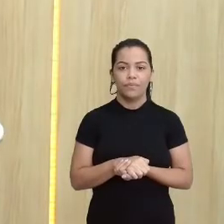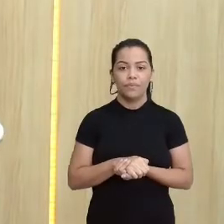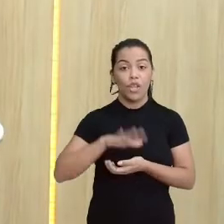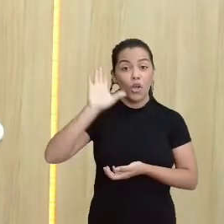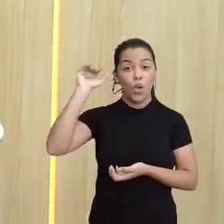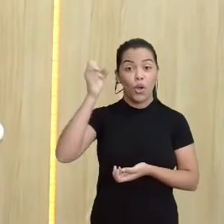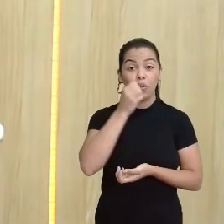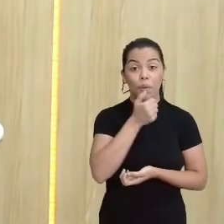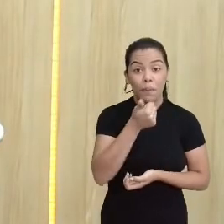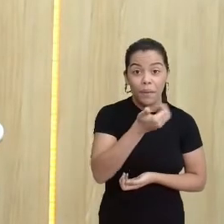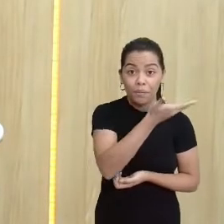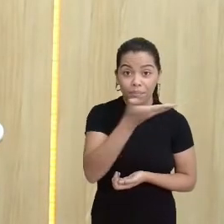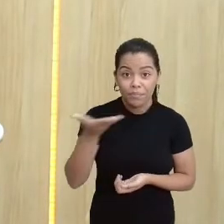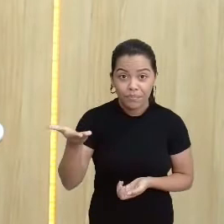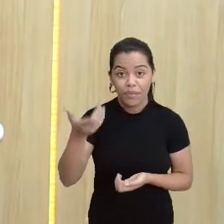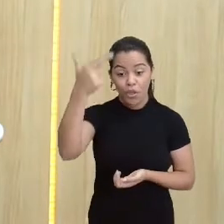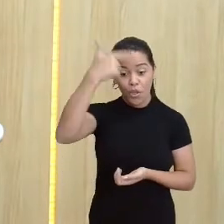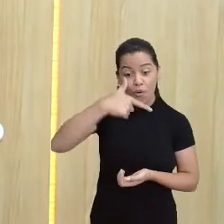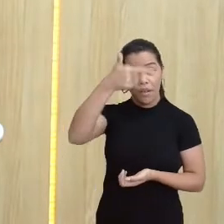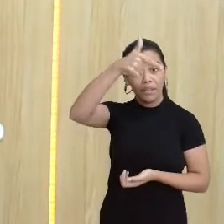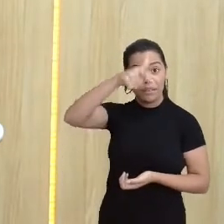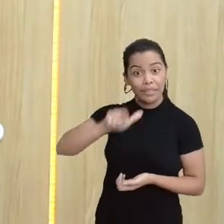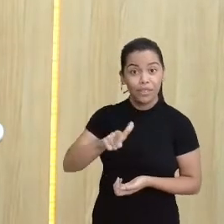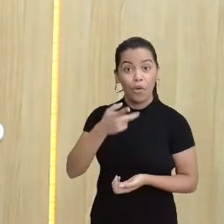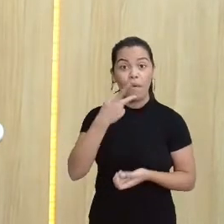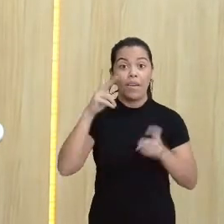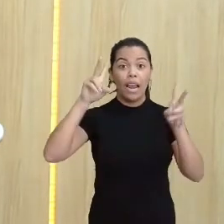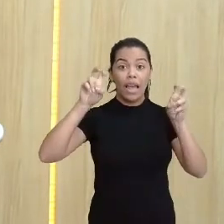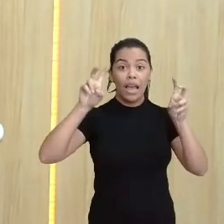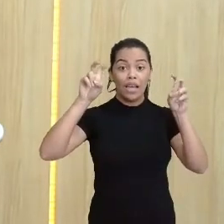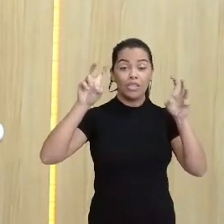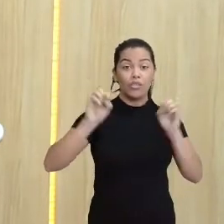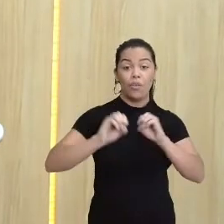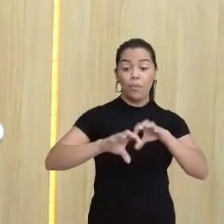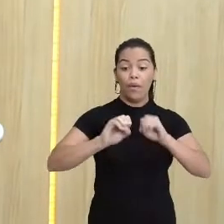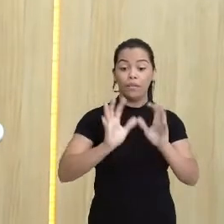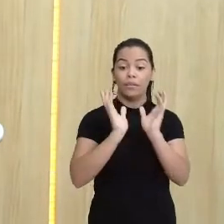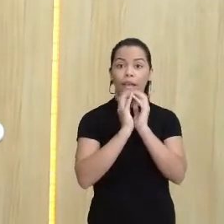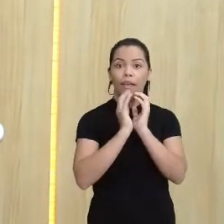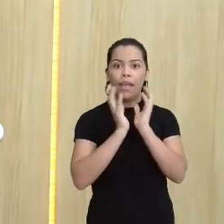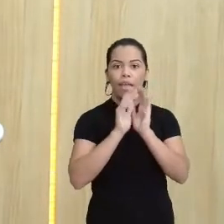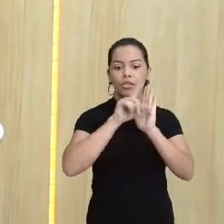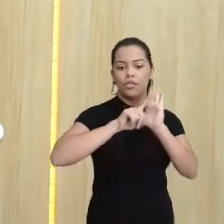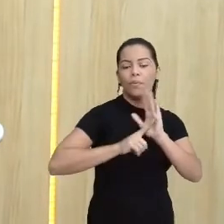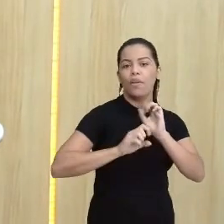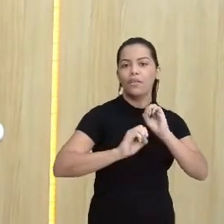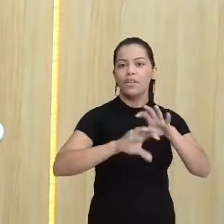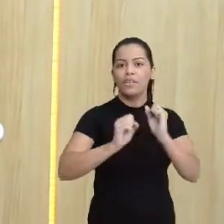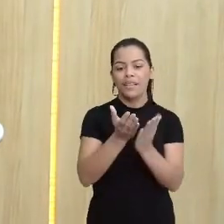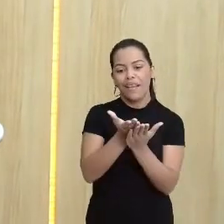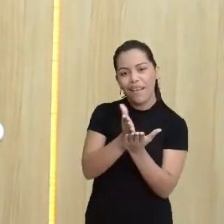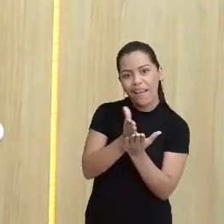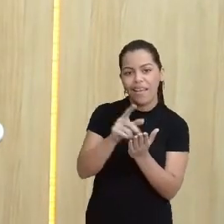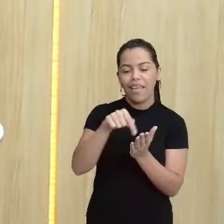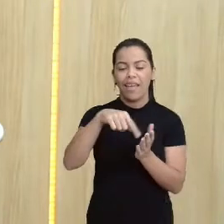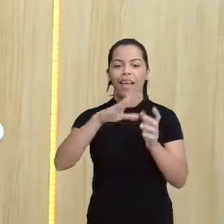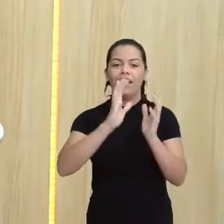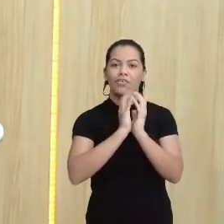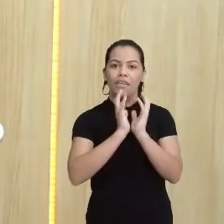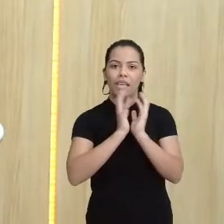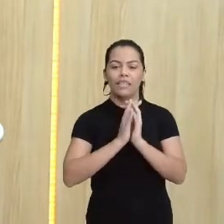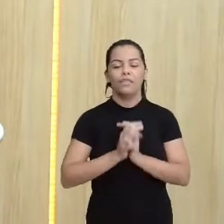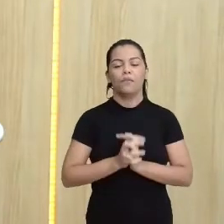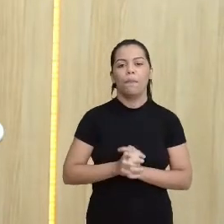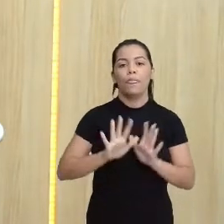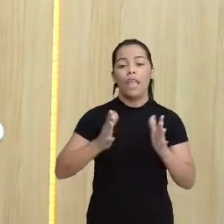Olá, tudo bem com vocês? Estou aqui novamente para falar do Educa Recife, o programa de ensino híbrido da Prefeitura do Recife. O